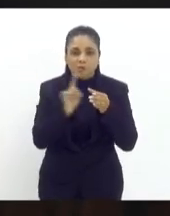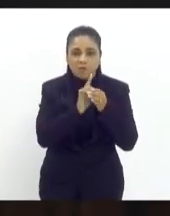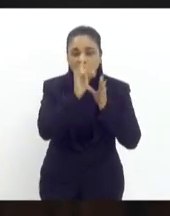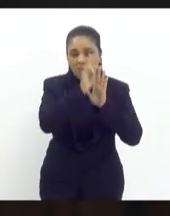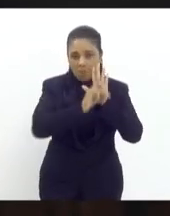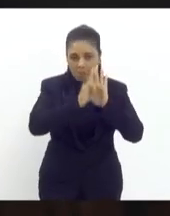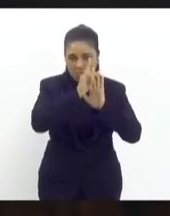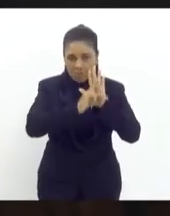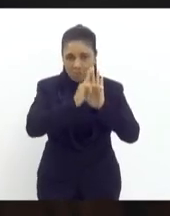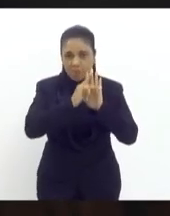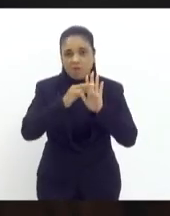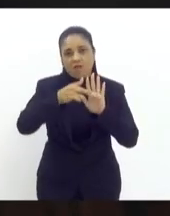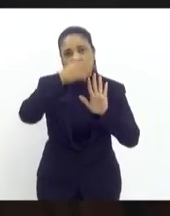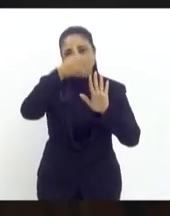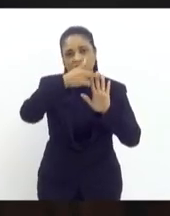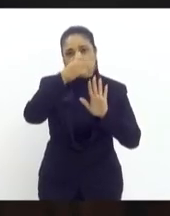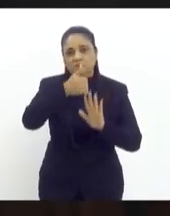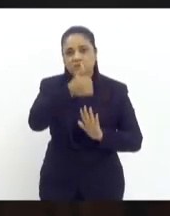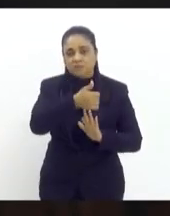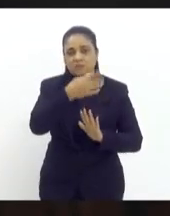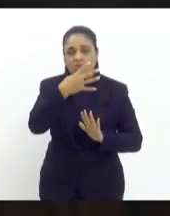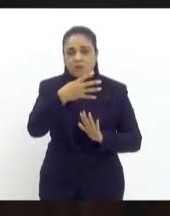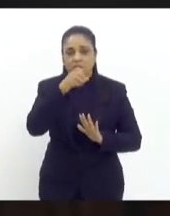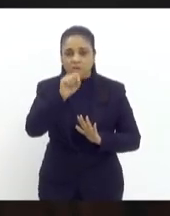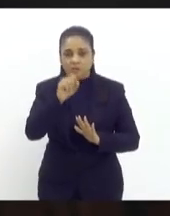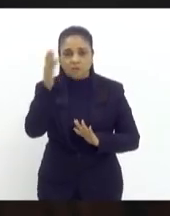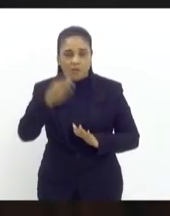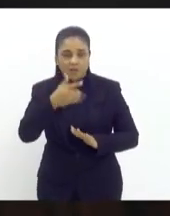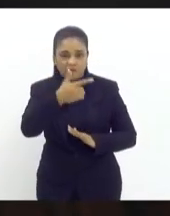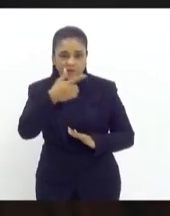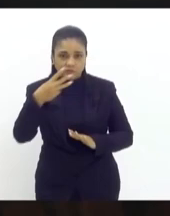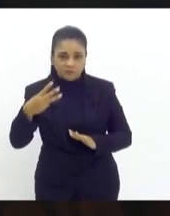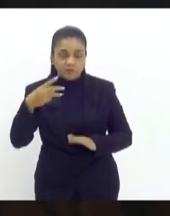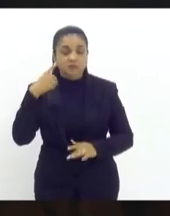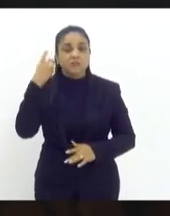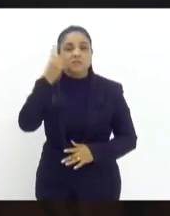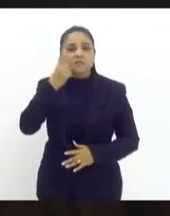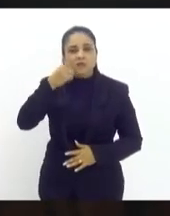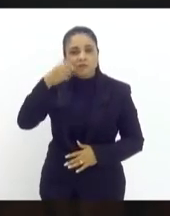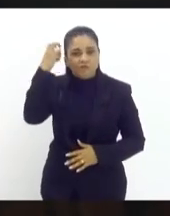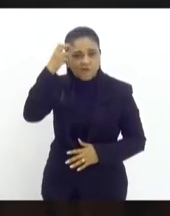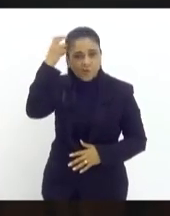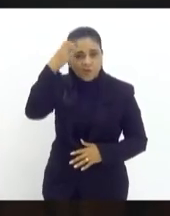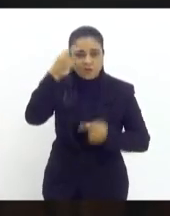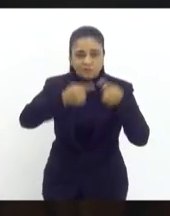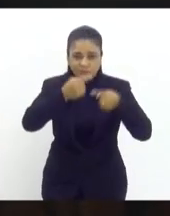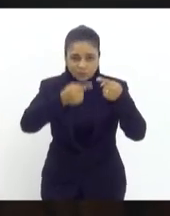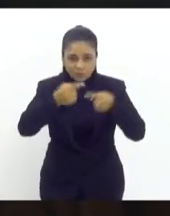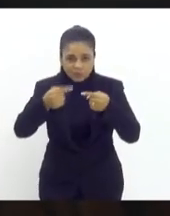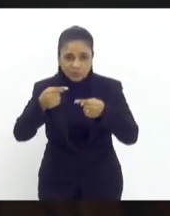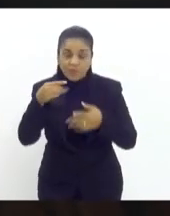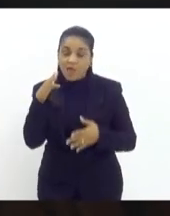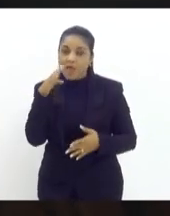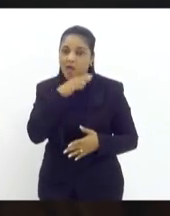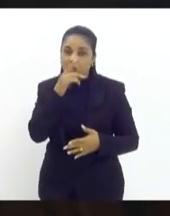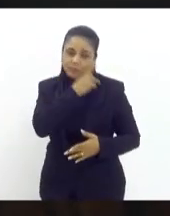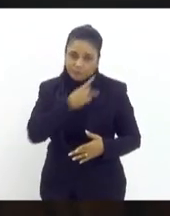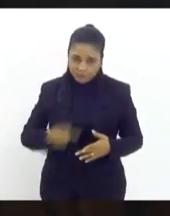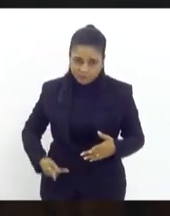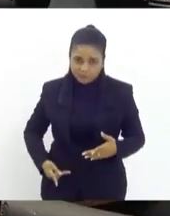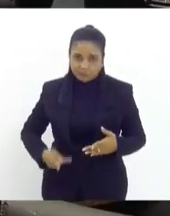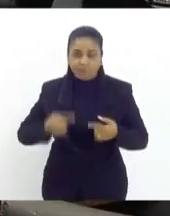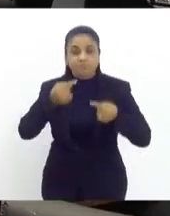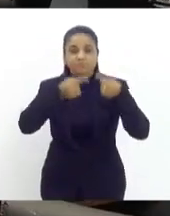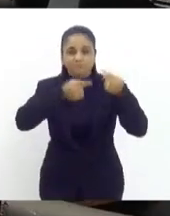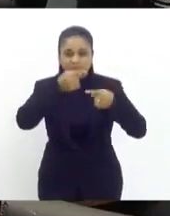de resolução 14 dia 23 deputada Verônica por favor para discutir eu queria muito rapidamente discutir